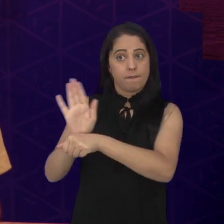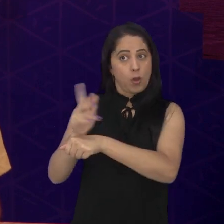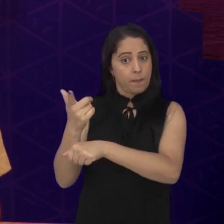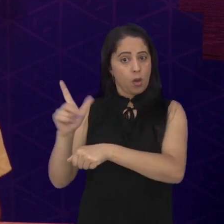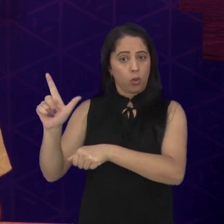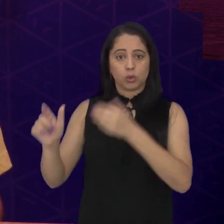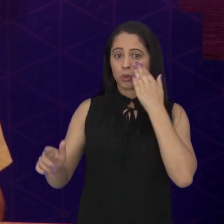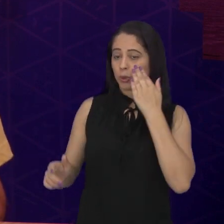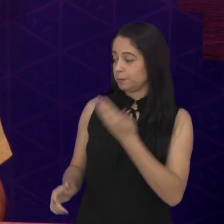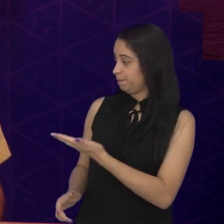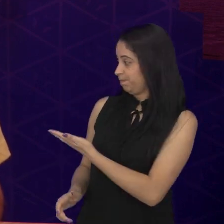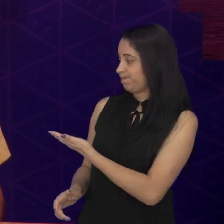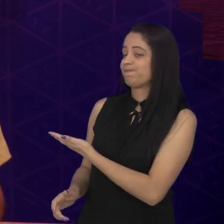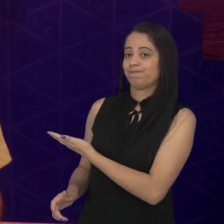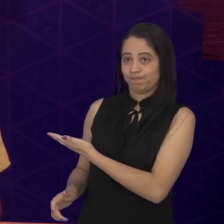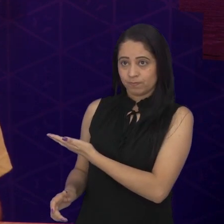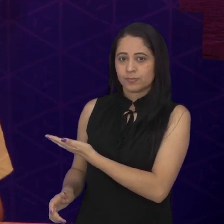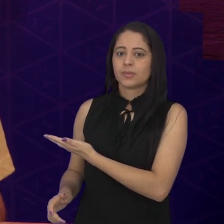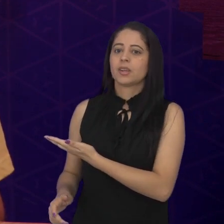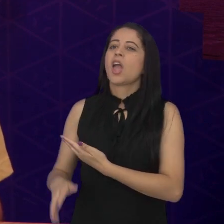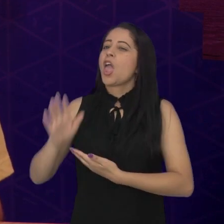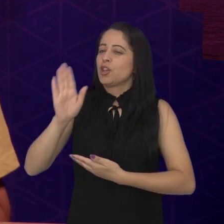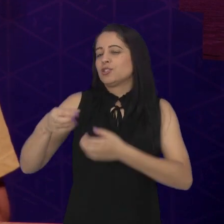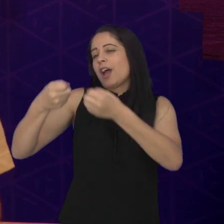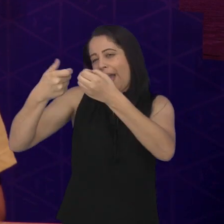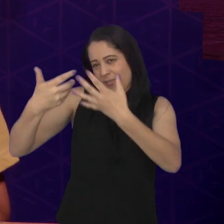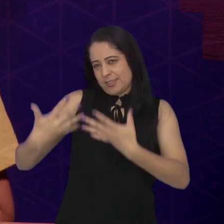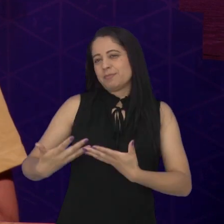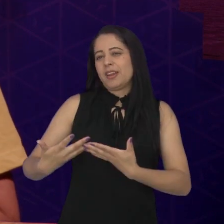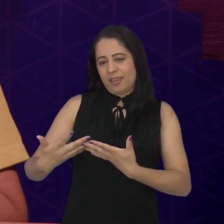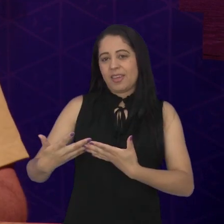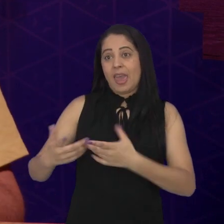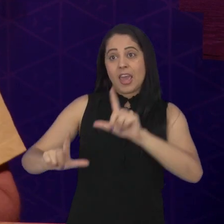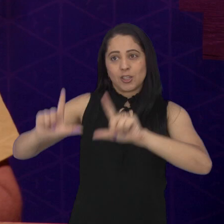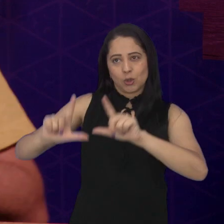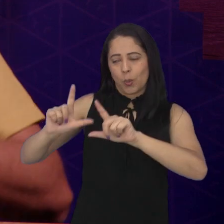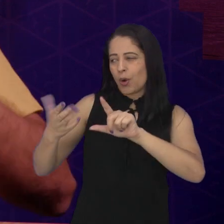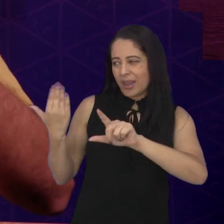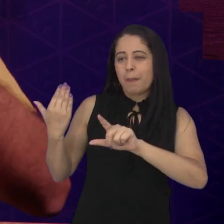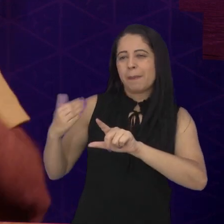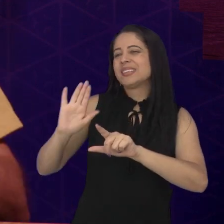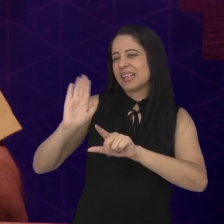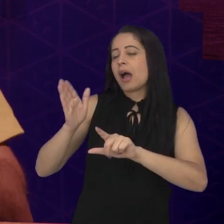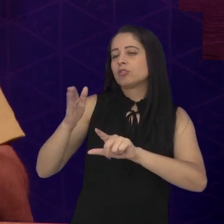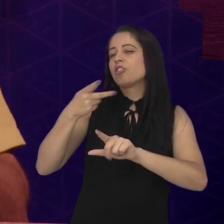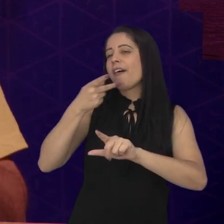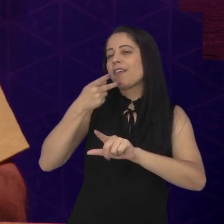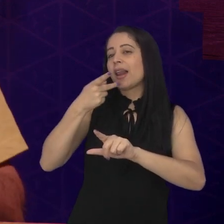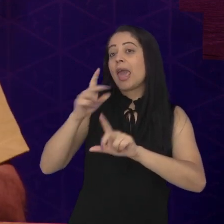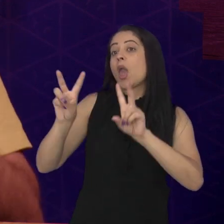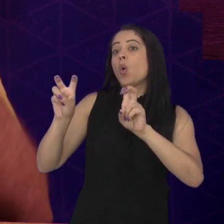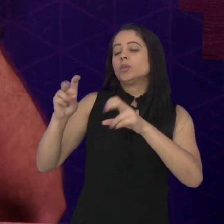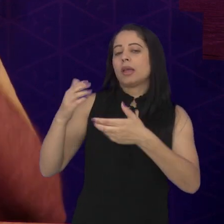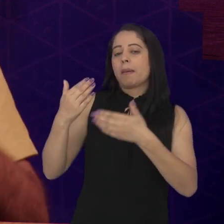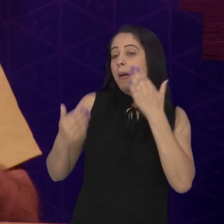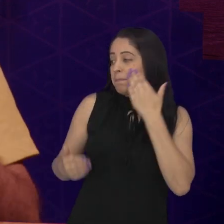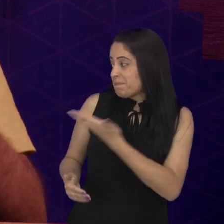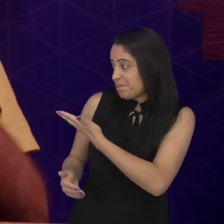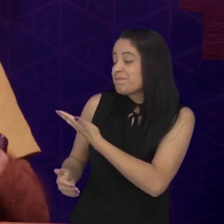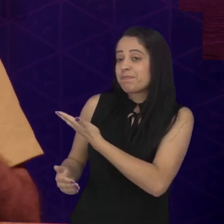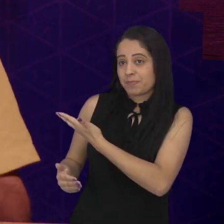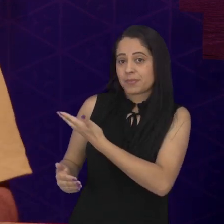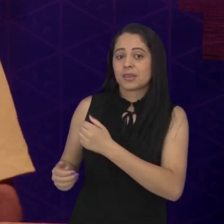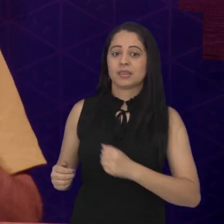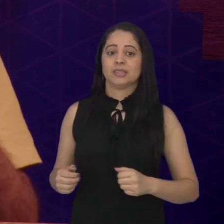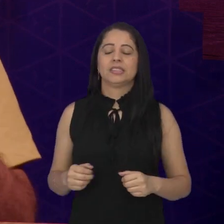outra produção, que é o Parasita. A gente falou de Parasita várias vezes. No programa passado que a gente falou de cinema, a gente